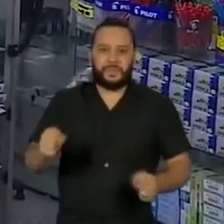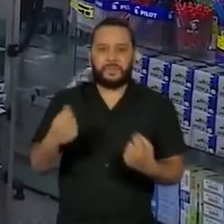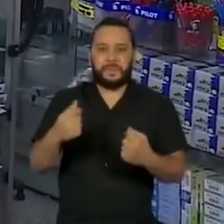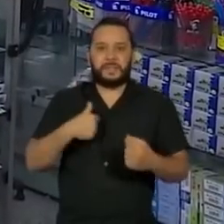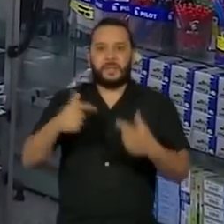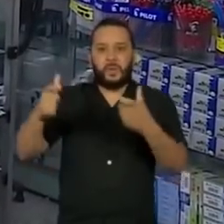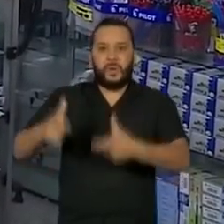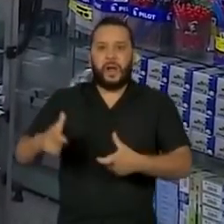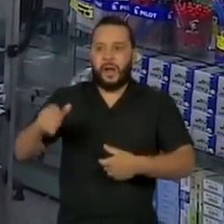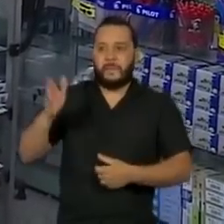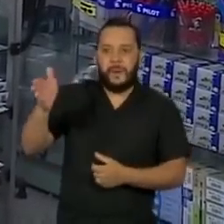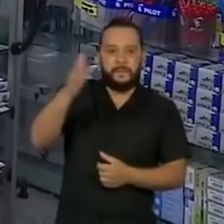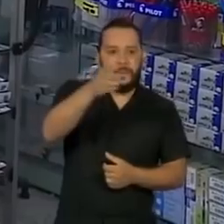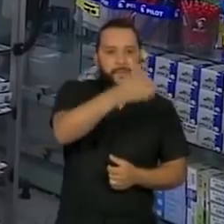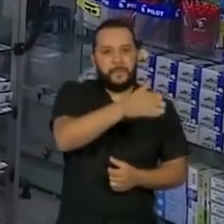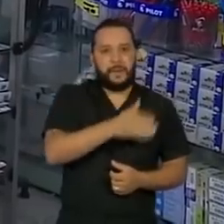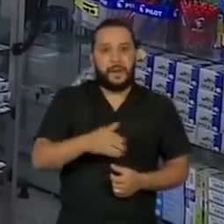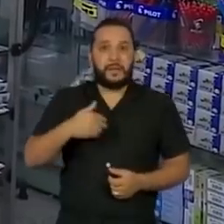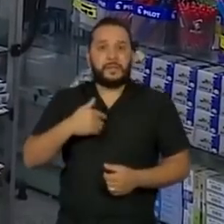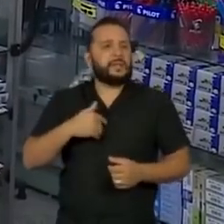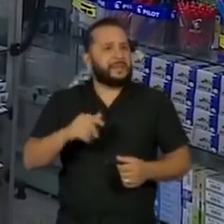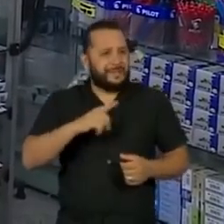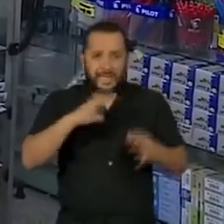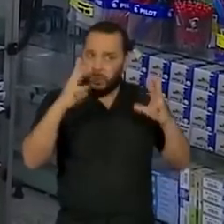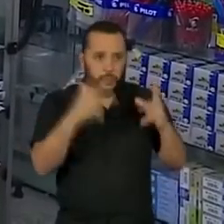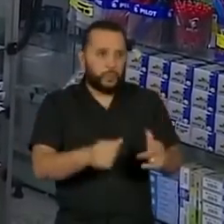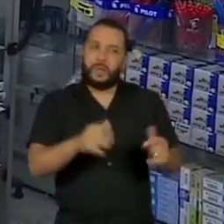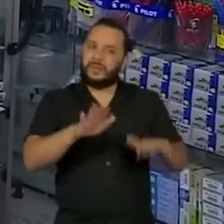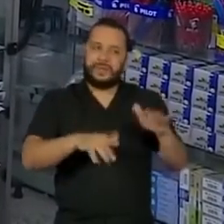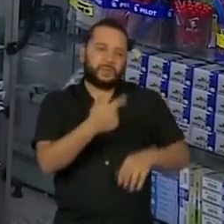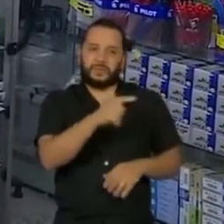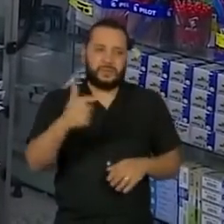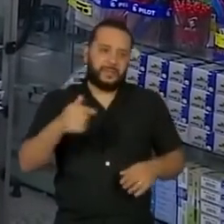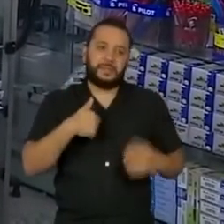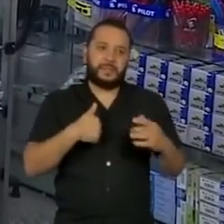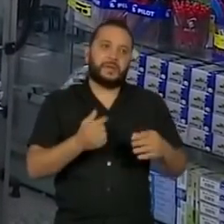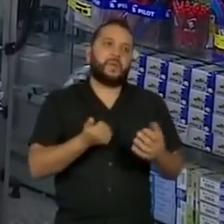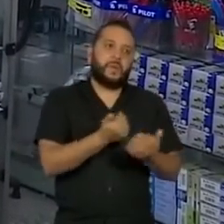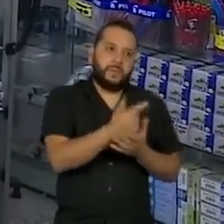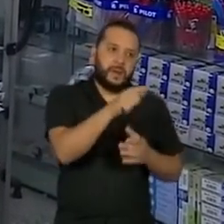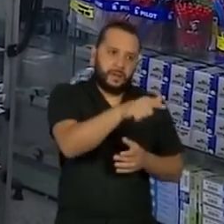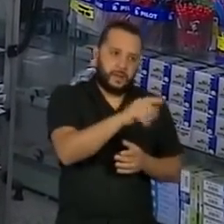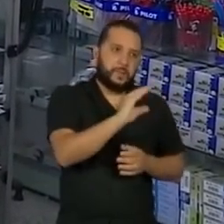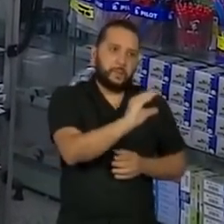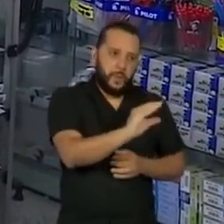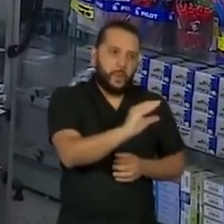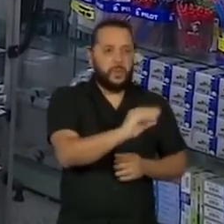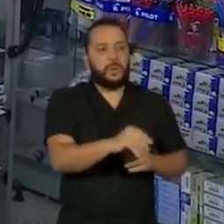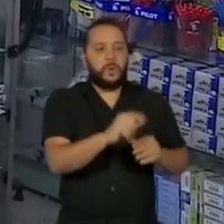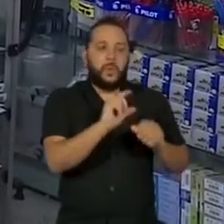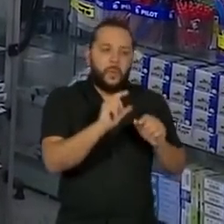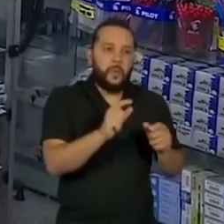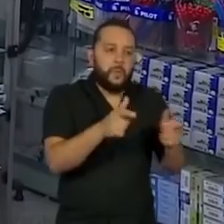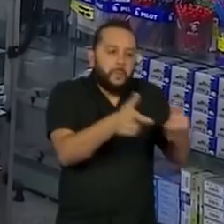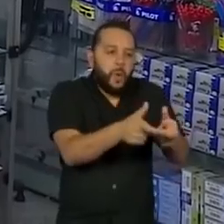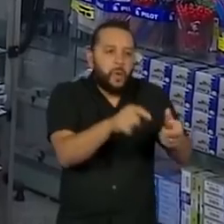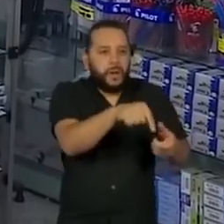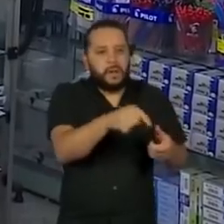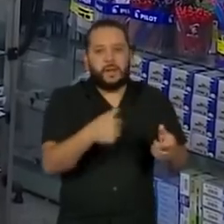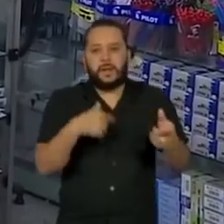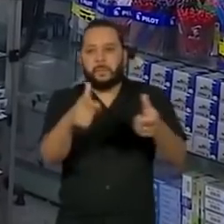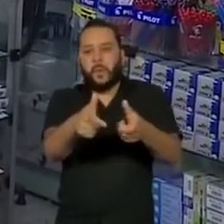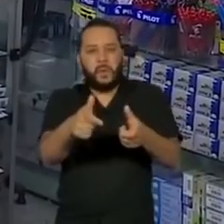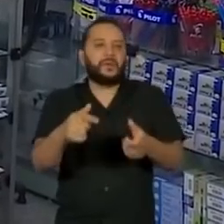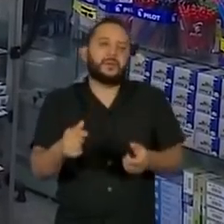impossível. Geralmente, nem toda papelaria tem tudo que a gente precisa. Então, a gente tem que comprar em uma papelaria a maioria dos itens que a gente orça e